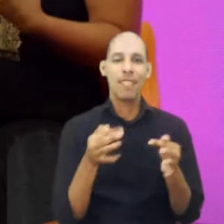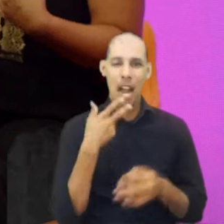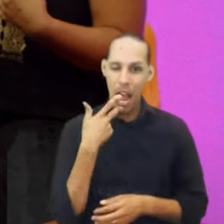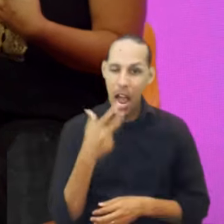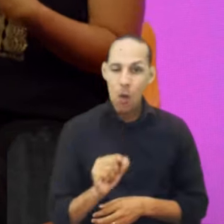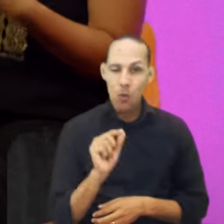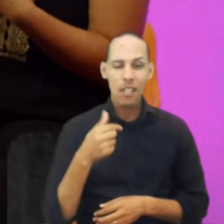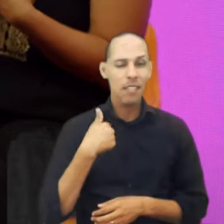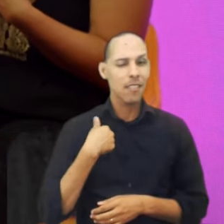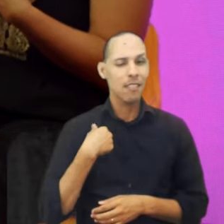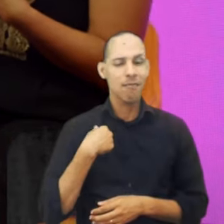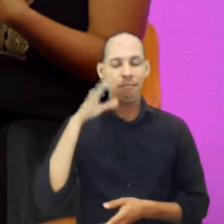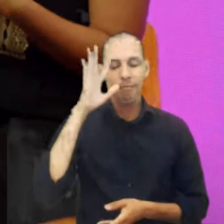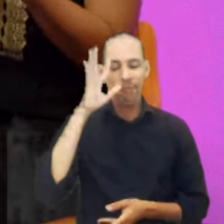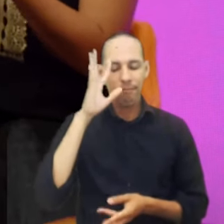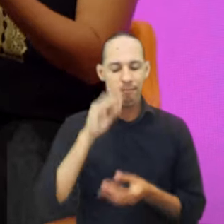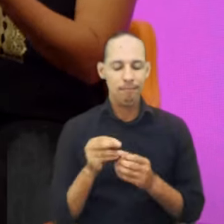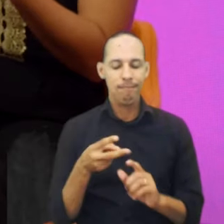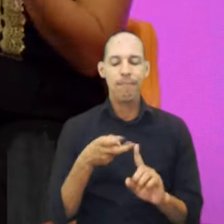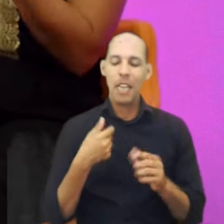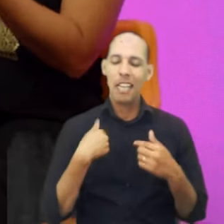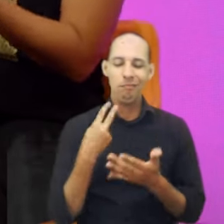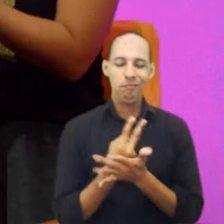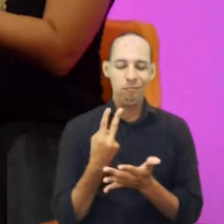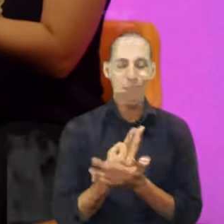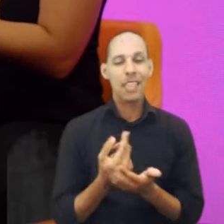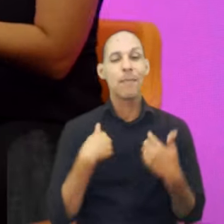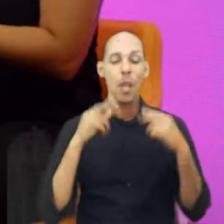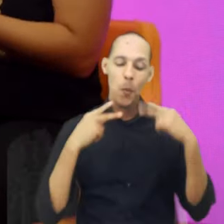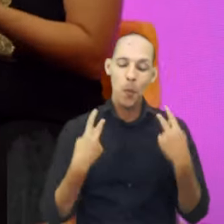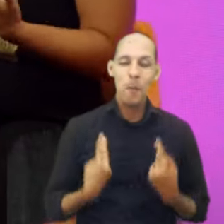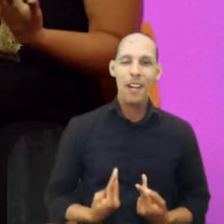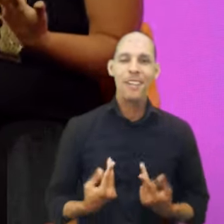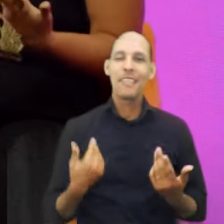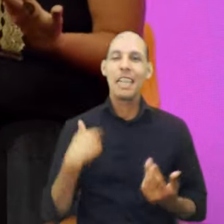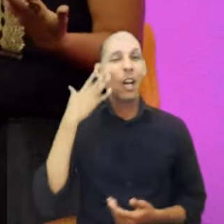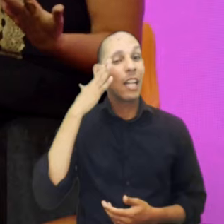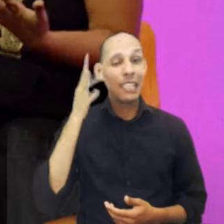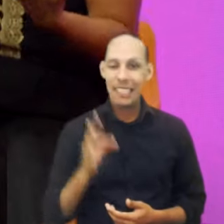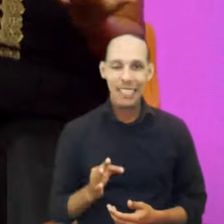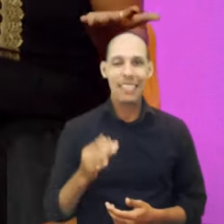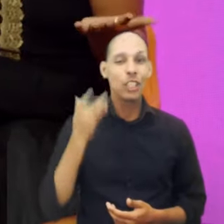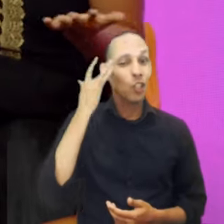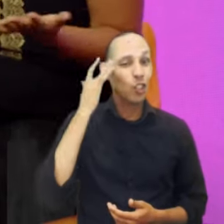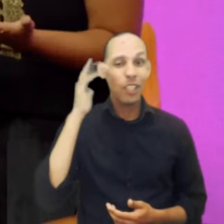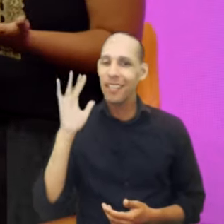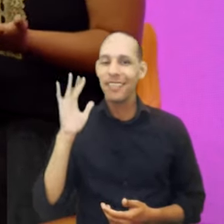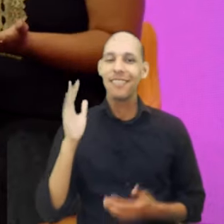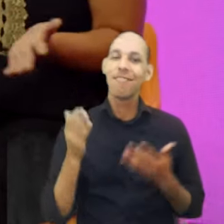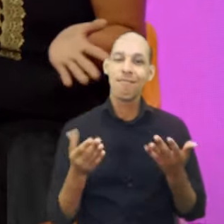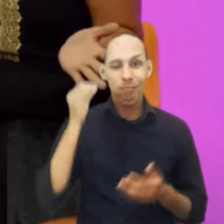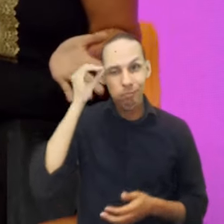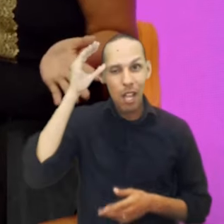dizer, poxa, eu preciso reconhecer que eu erro, eu preciso reconhecer que eu sou humana, que eu não dou conta de tudo. Isso ainda. Porque o